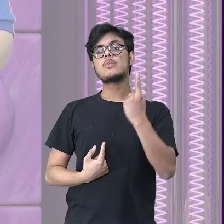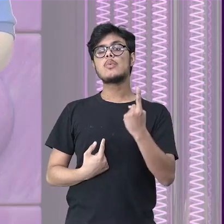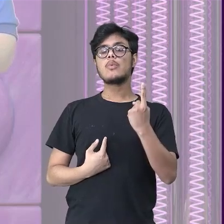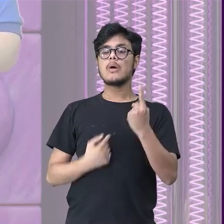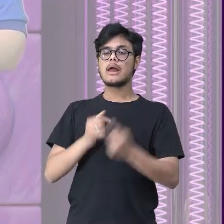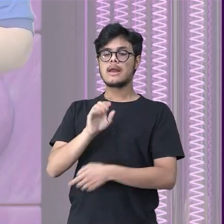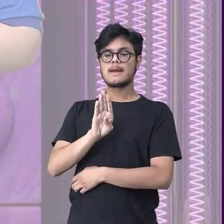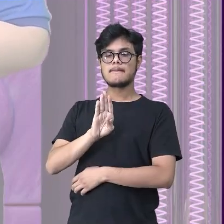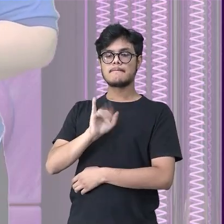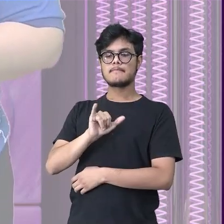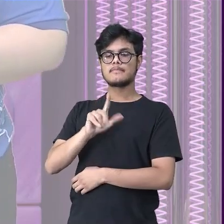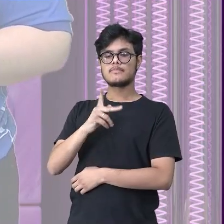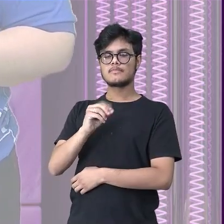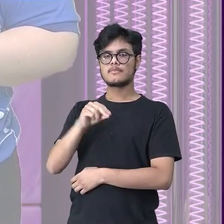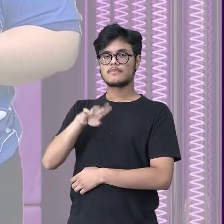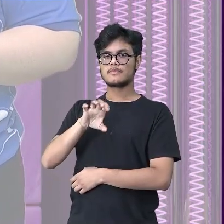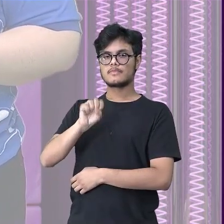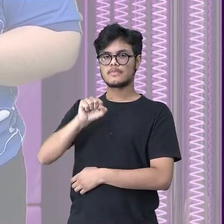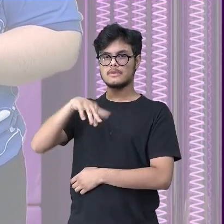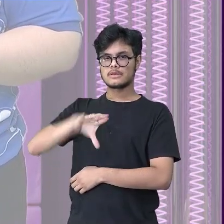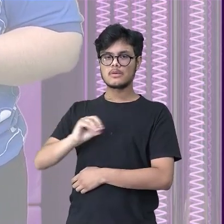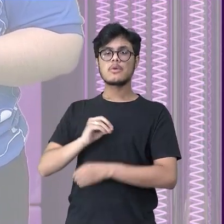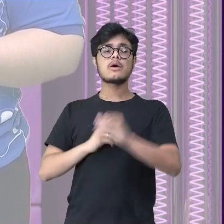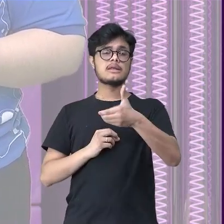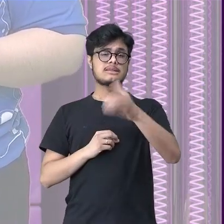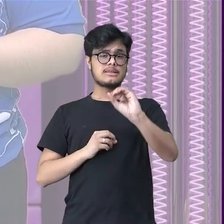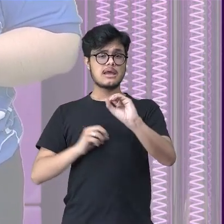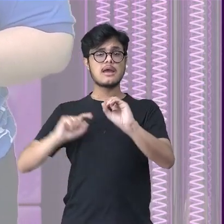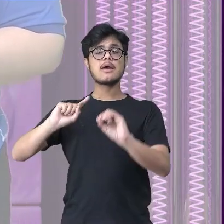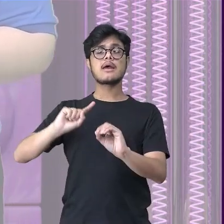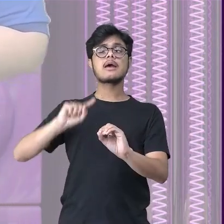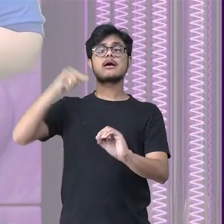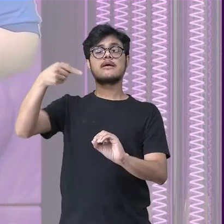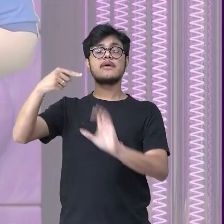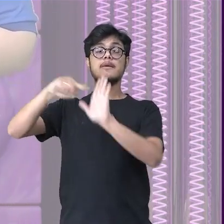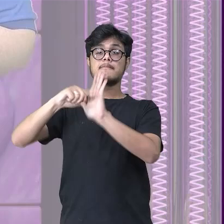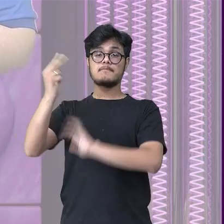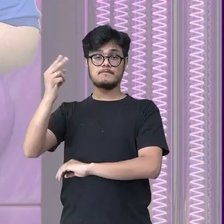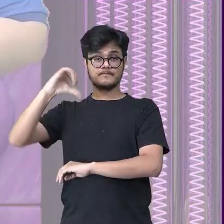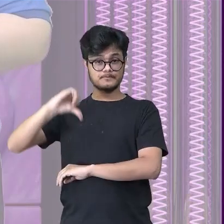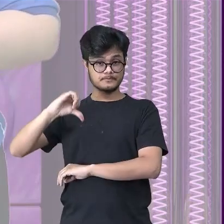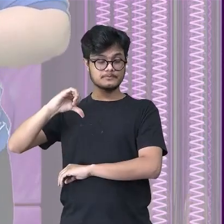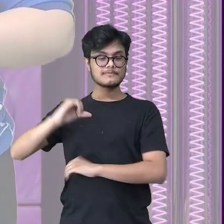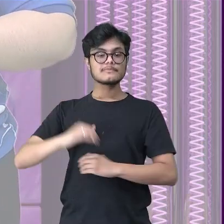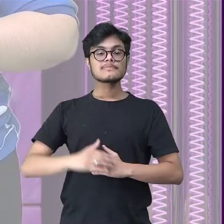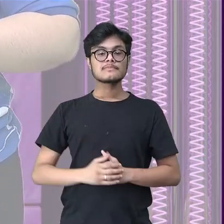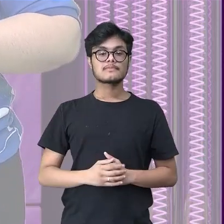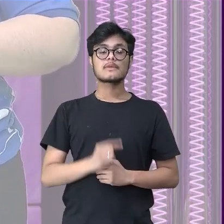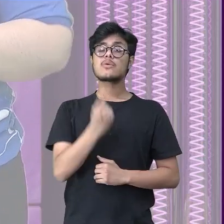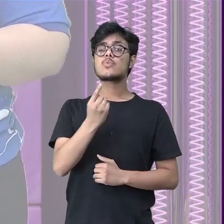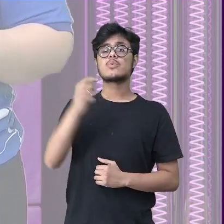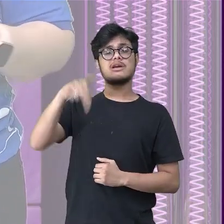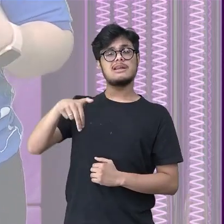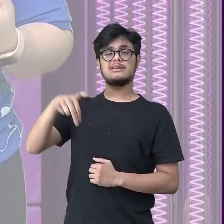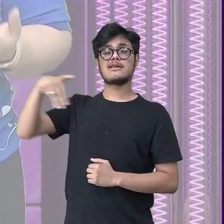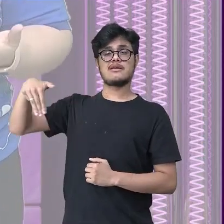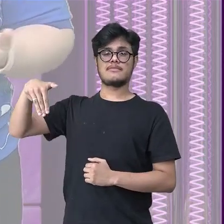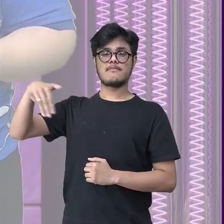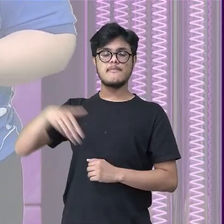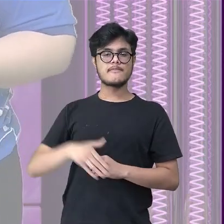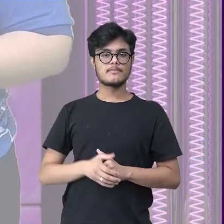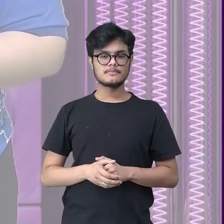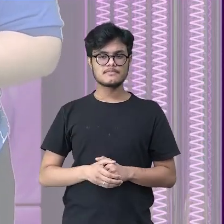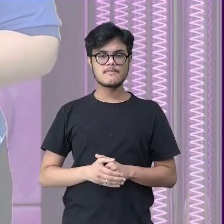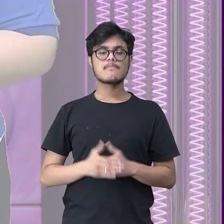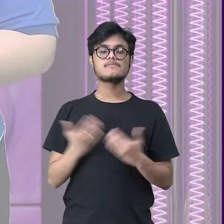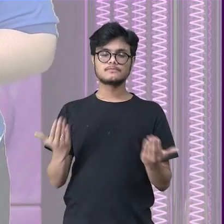metros, né? Ou 10 elevado a menos 9 metros, que é igual a 1 nanômetro. Então, o nanômetro